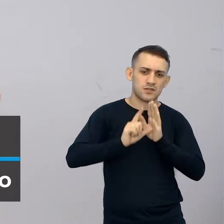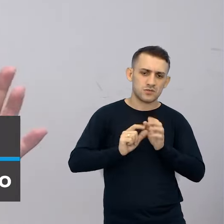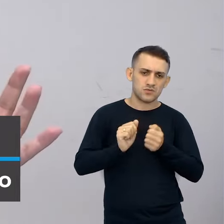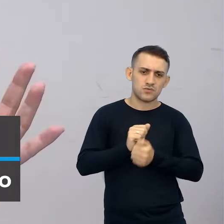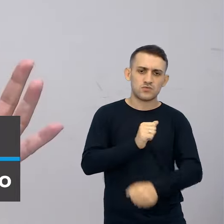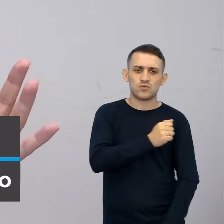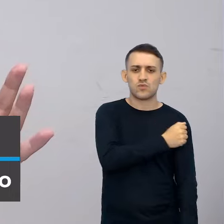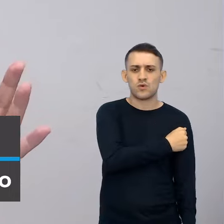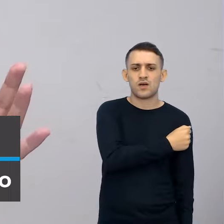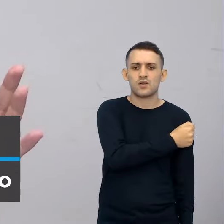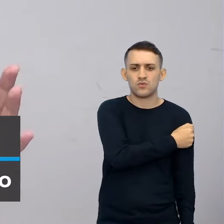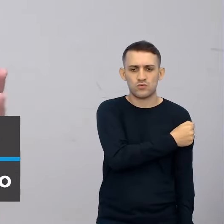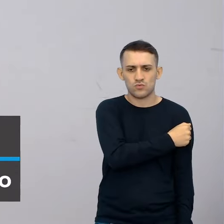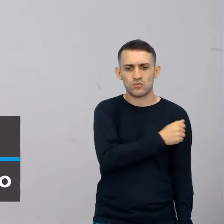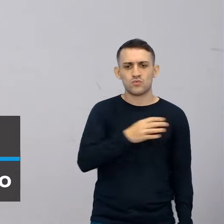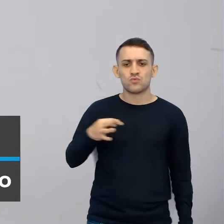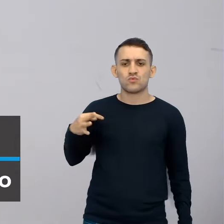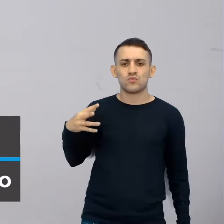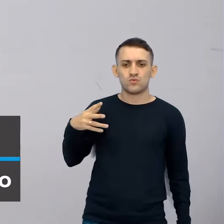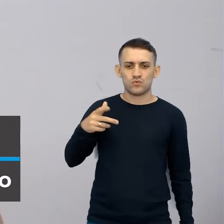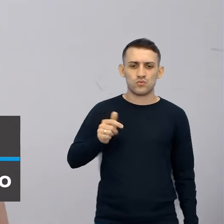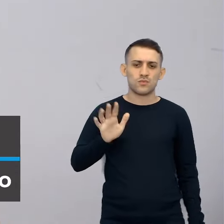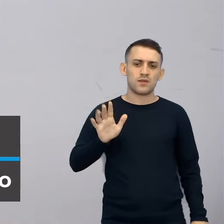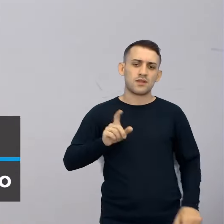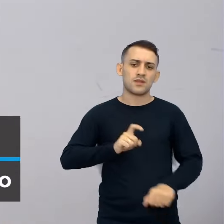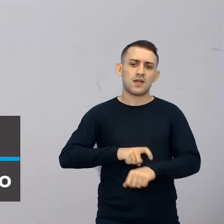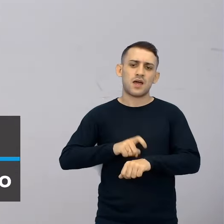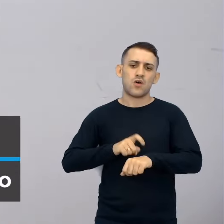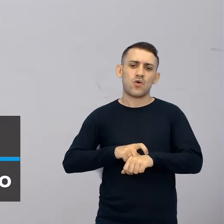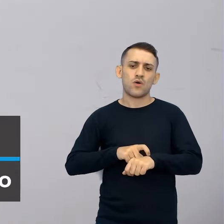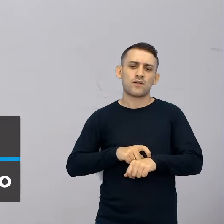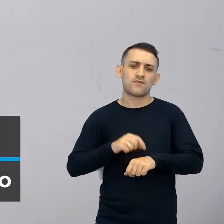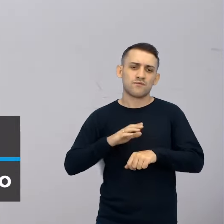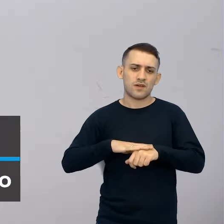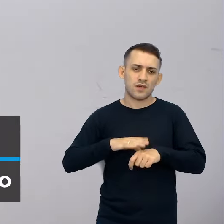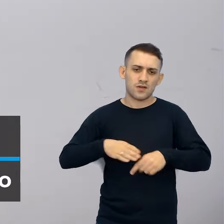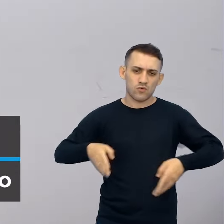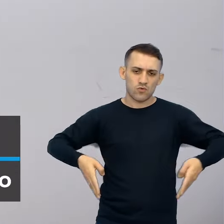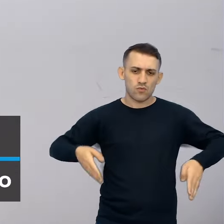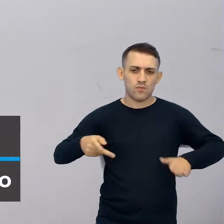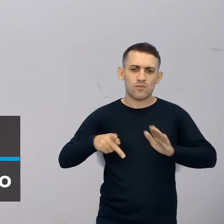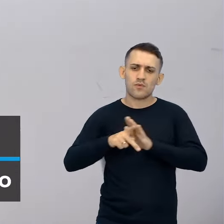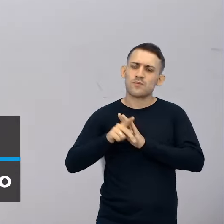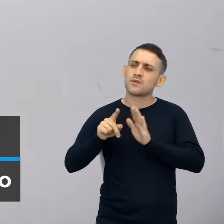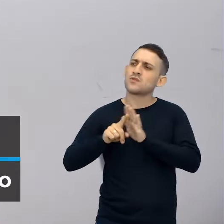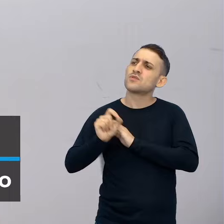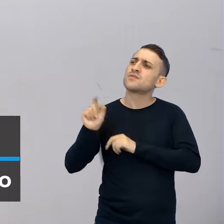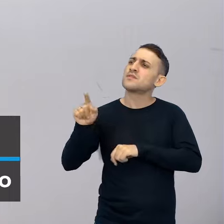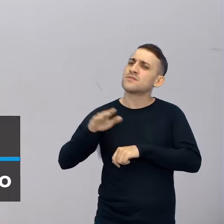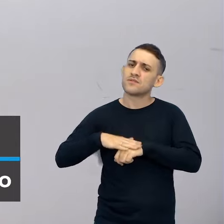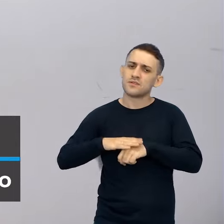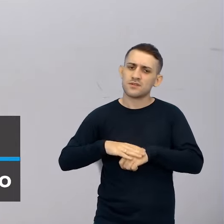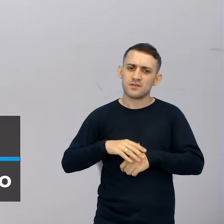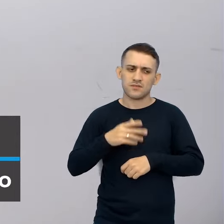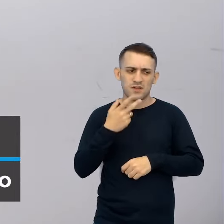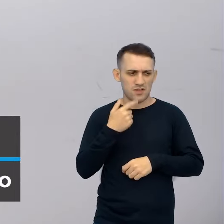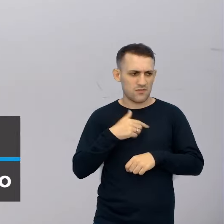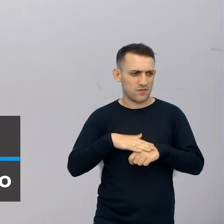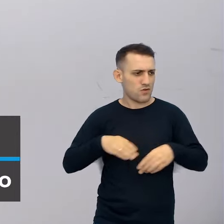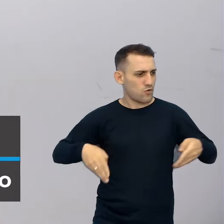estudantes, não é só a construção pela construção, e na hora que ele materializa o robô, e você pergunta para ele, o que você fez? Ele não fala que ele fez um